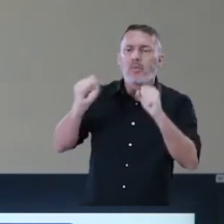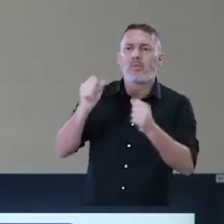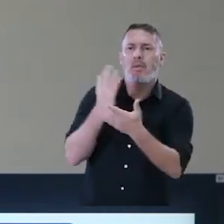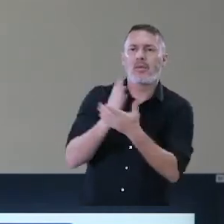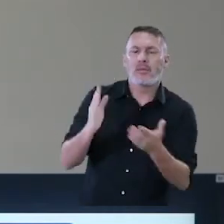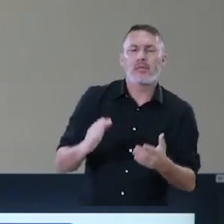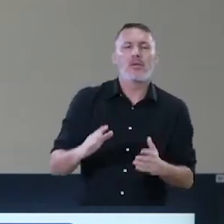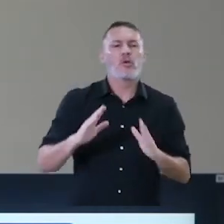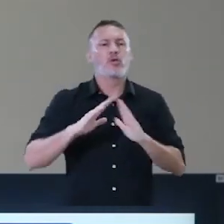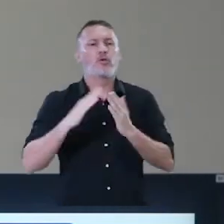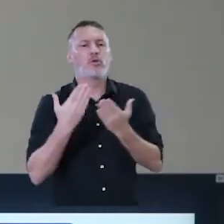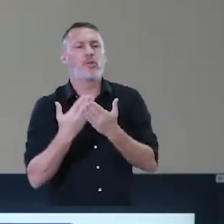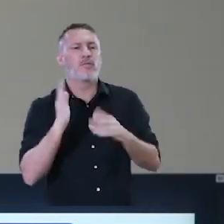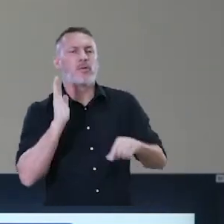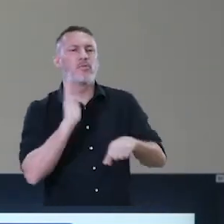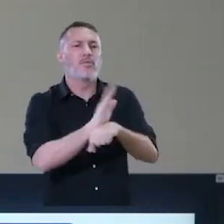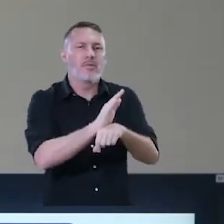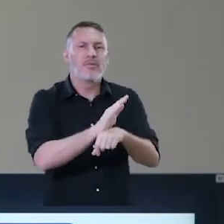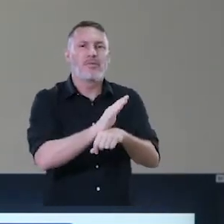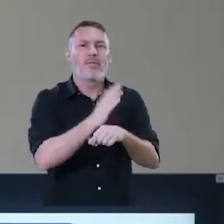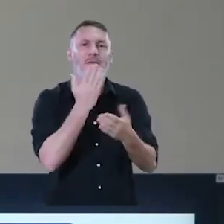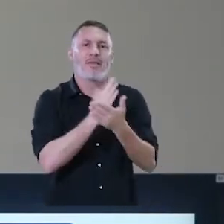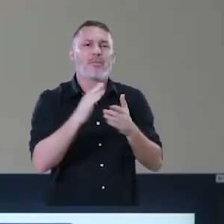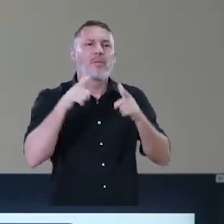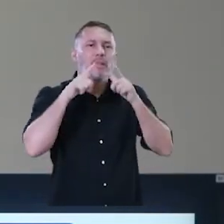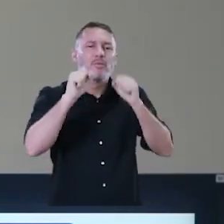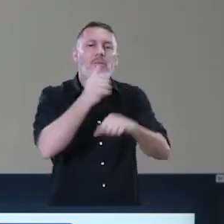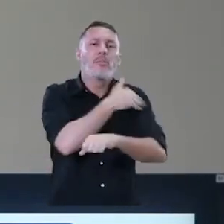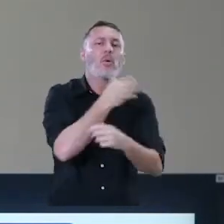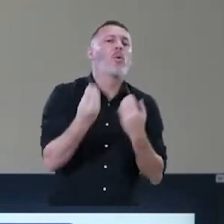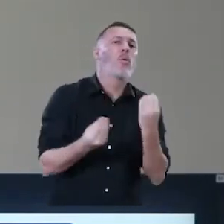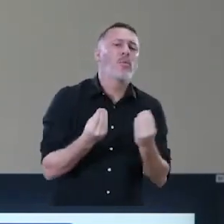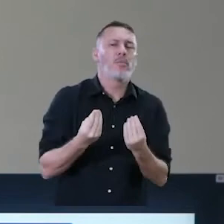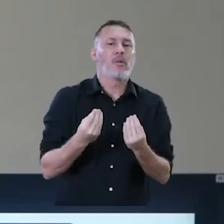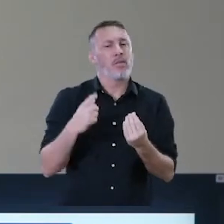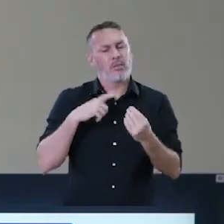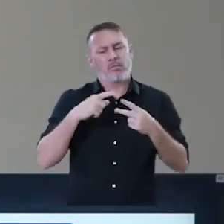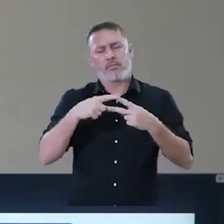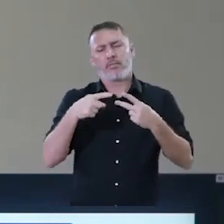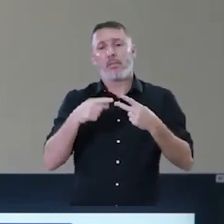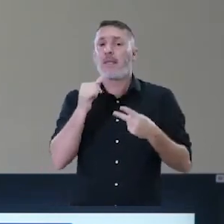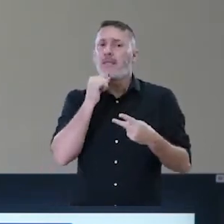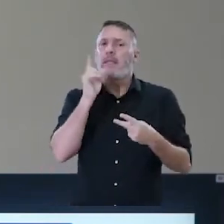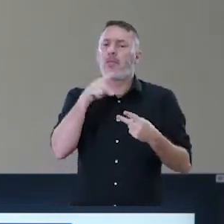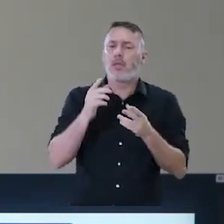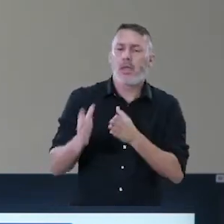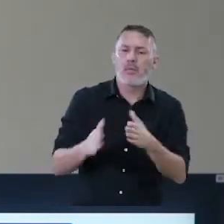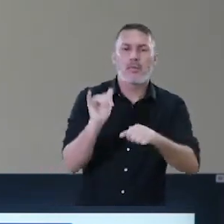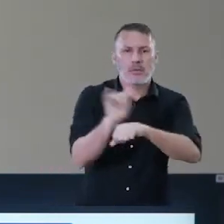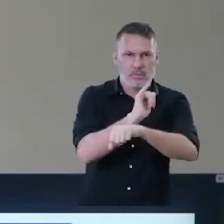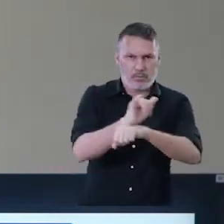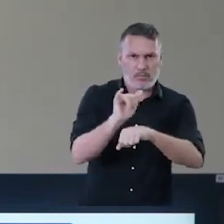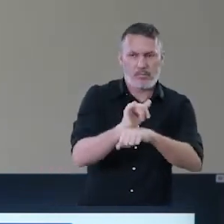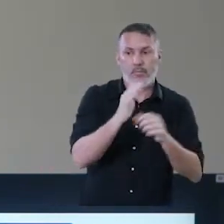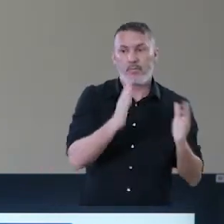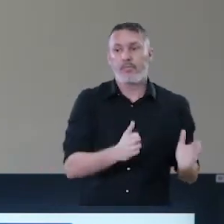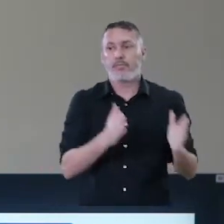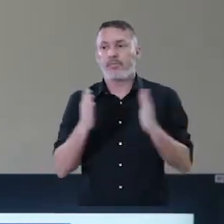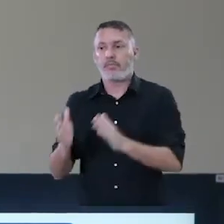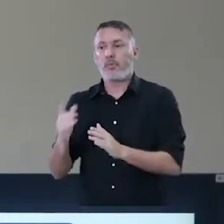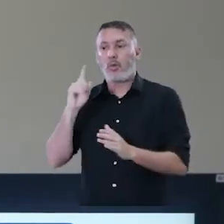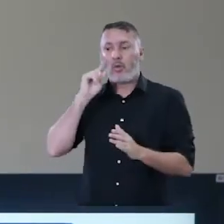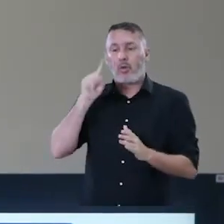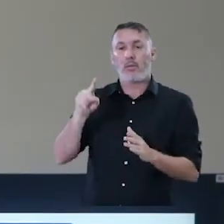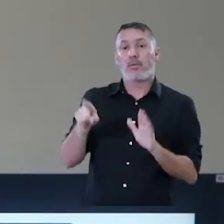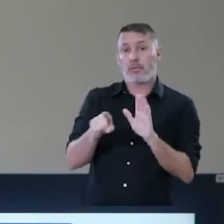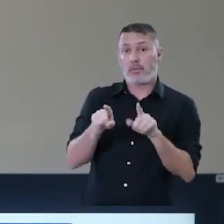esses aspectos? Então, são estratégias que não são engessadas. É apenas um caminho que você pode utilizar. Vamos para